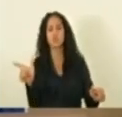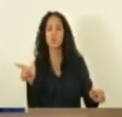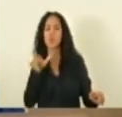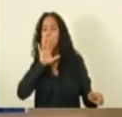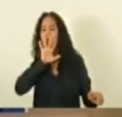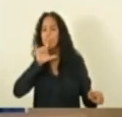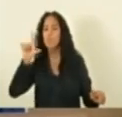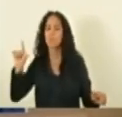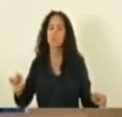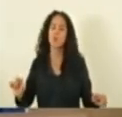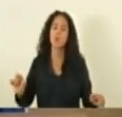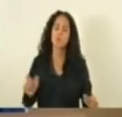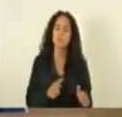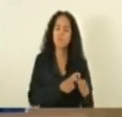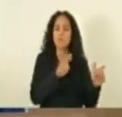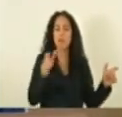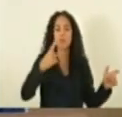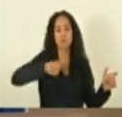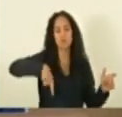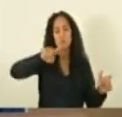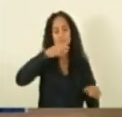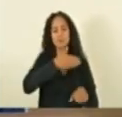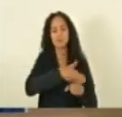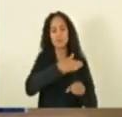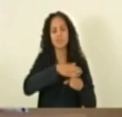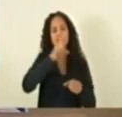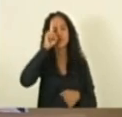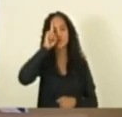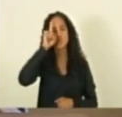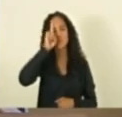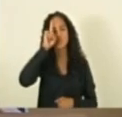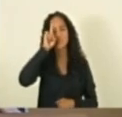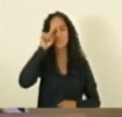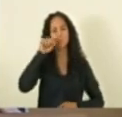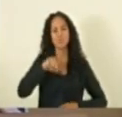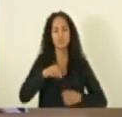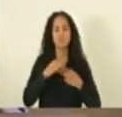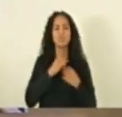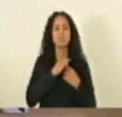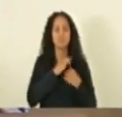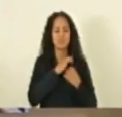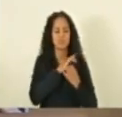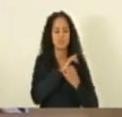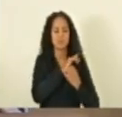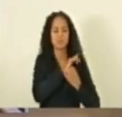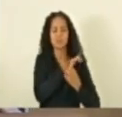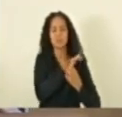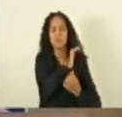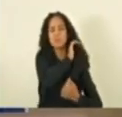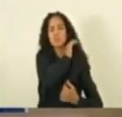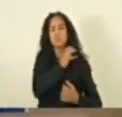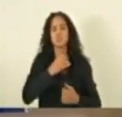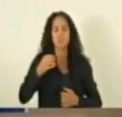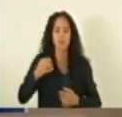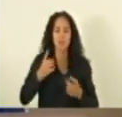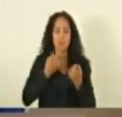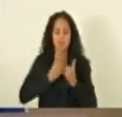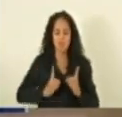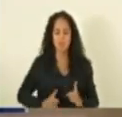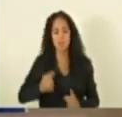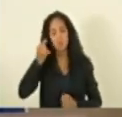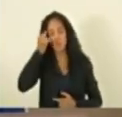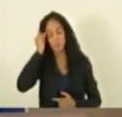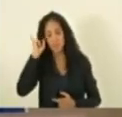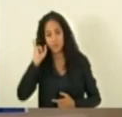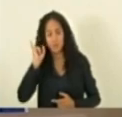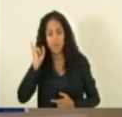E a gente tem que fazer esse exercício diariamente para não entrar realmente em depressão, para não entrar numa crise